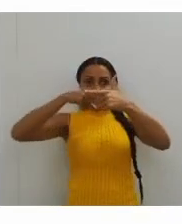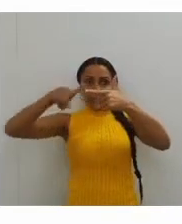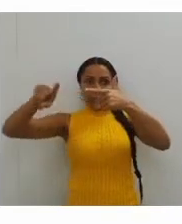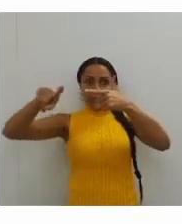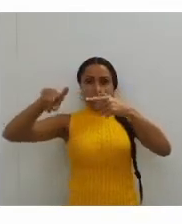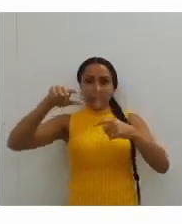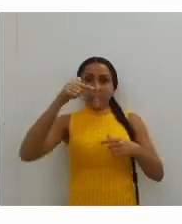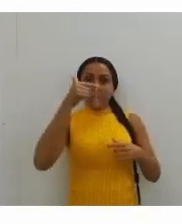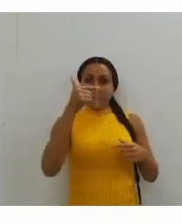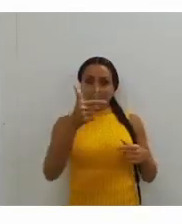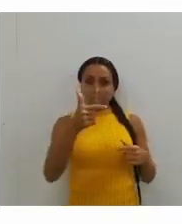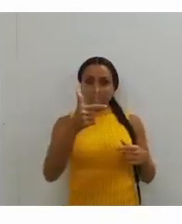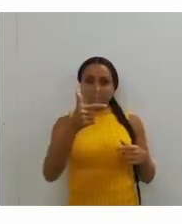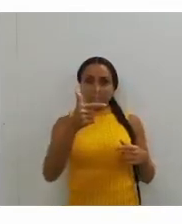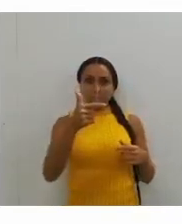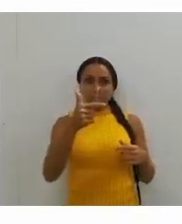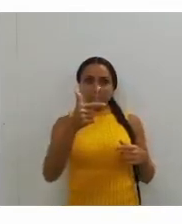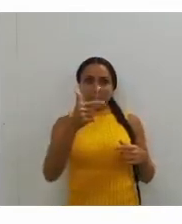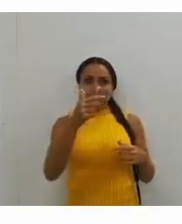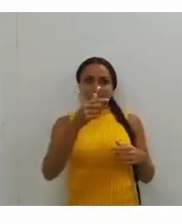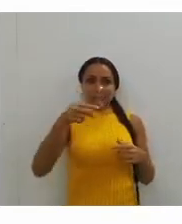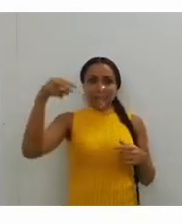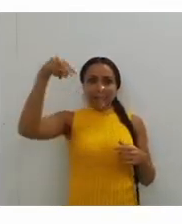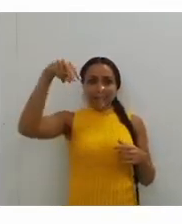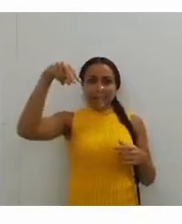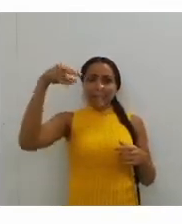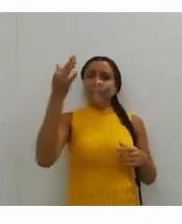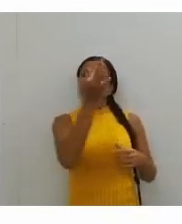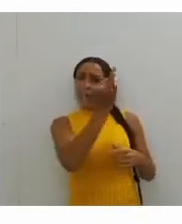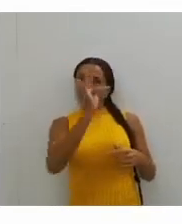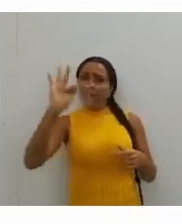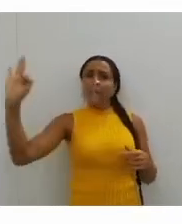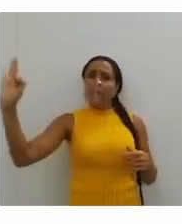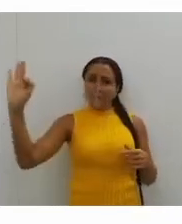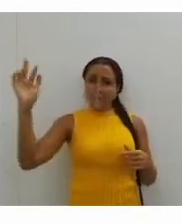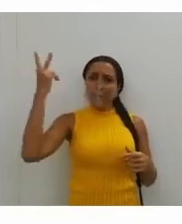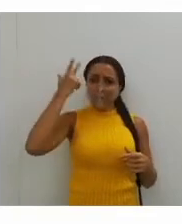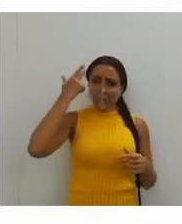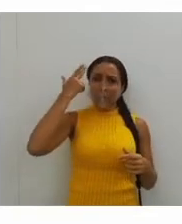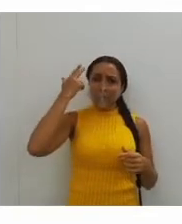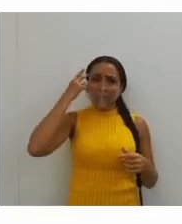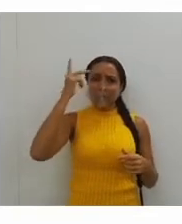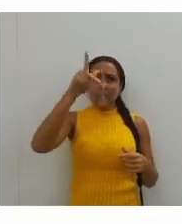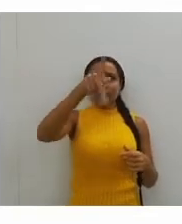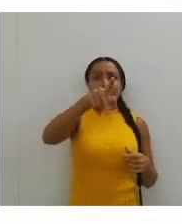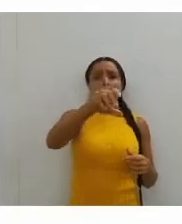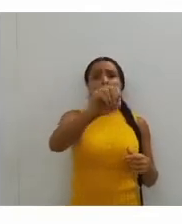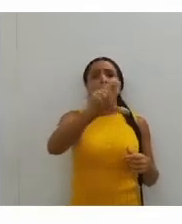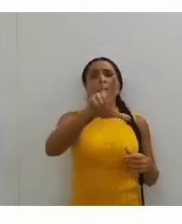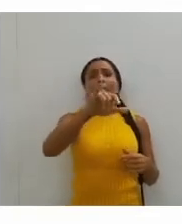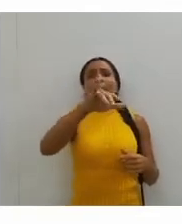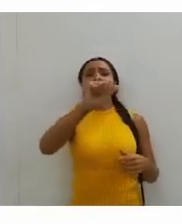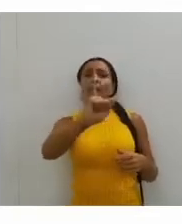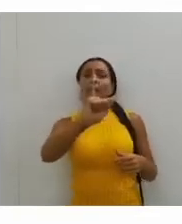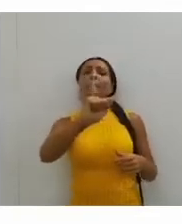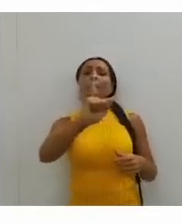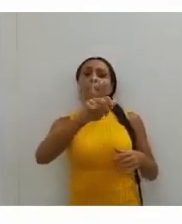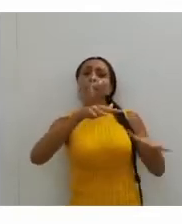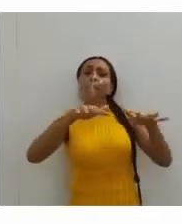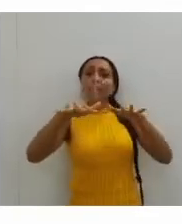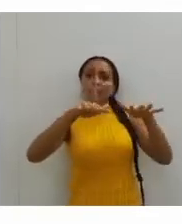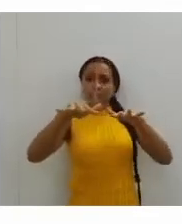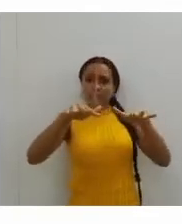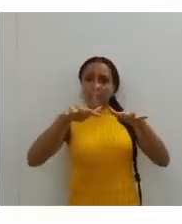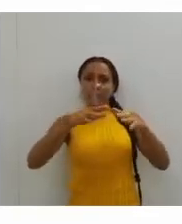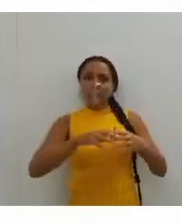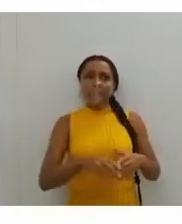2 elevado a N. Isso é uma fórmula que trabalha com polias móveis. T representa